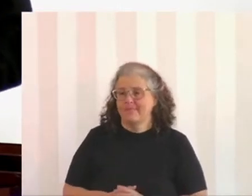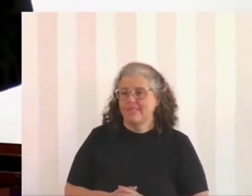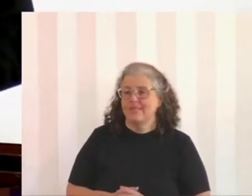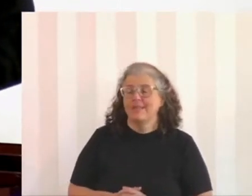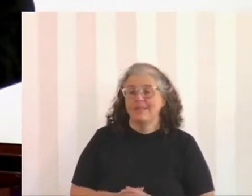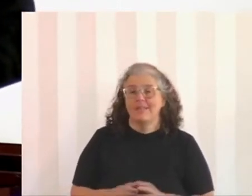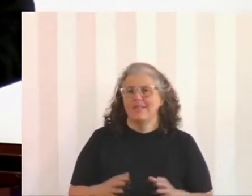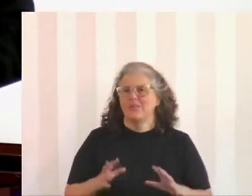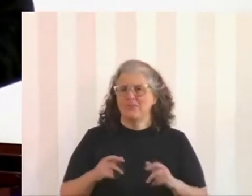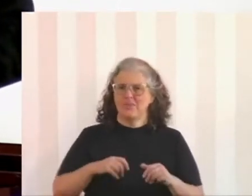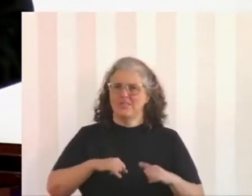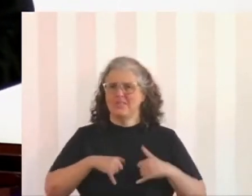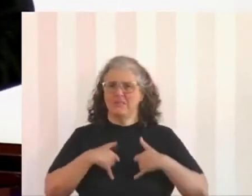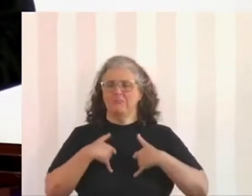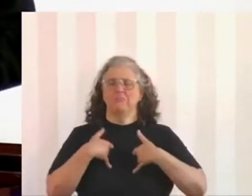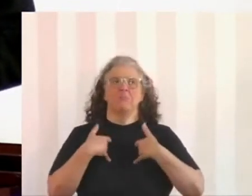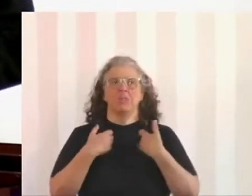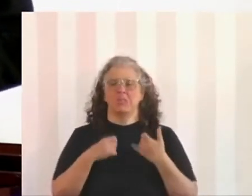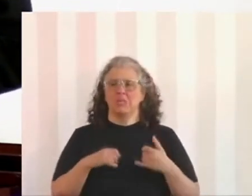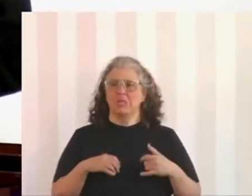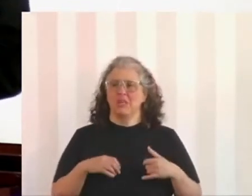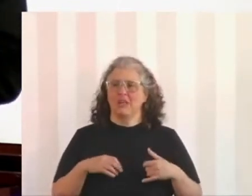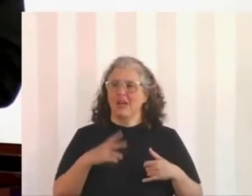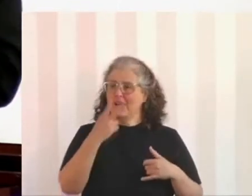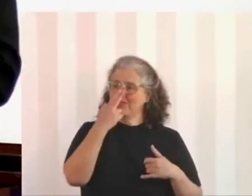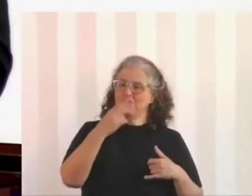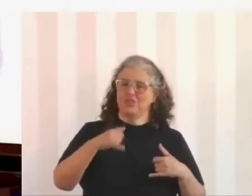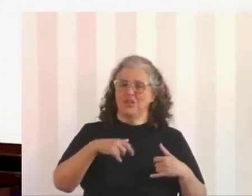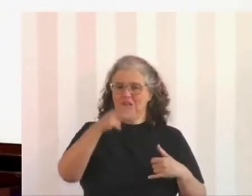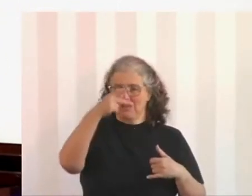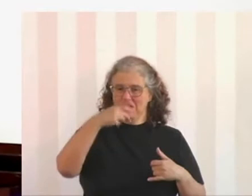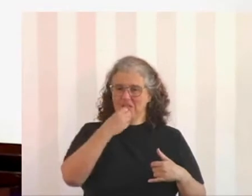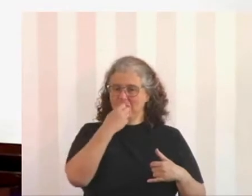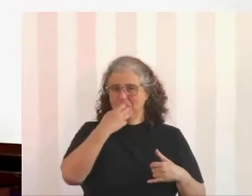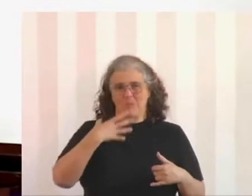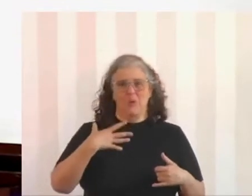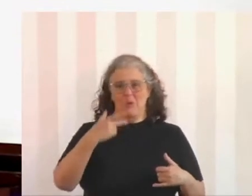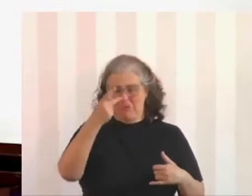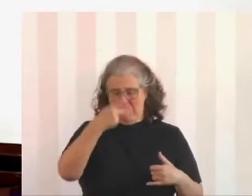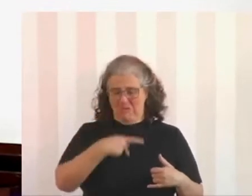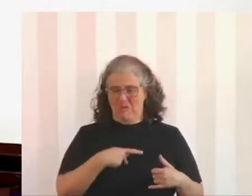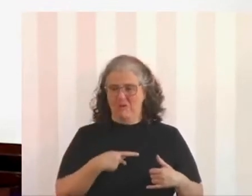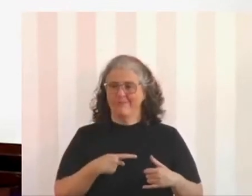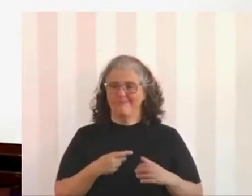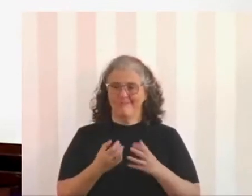Cristo, essa harmonia que a igreja precisa ter para cumprir o seu propósito.